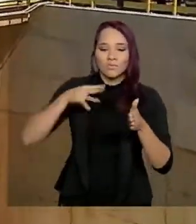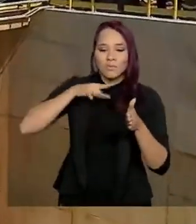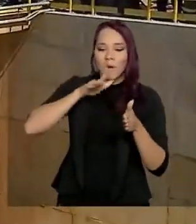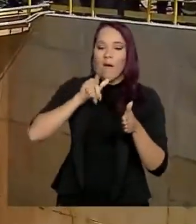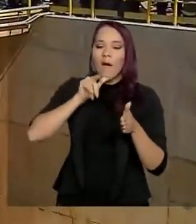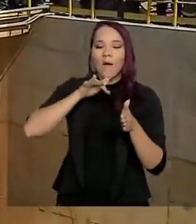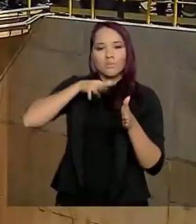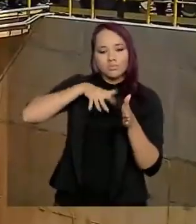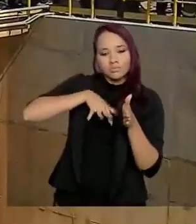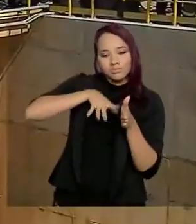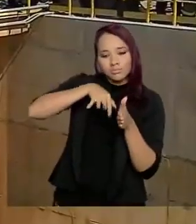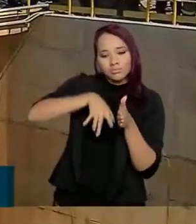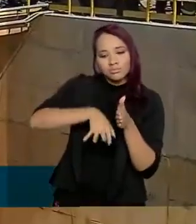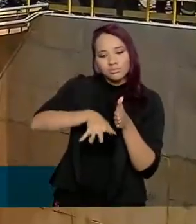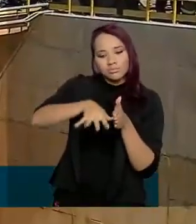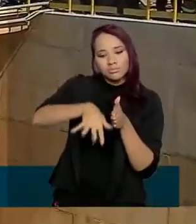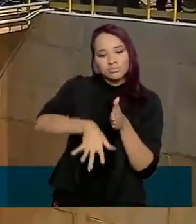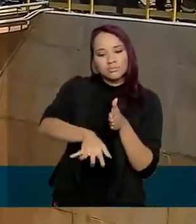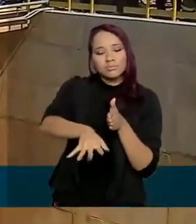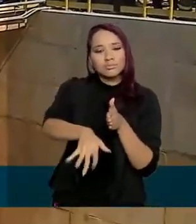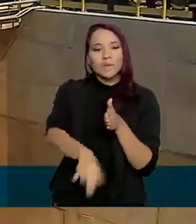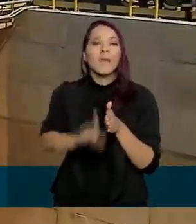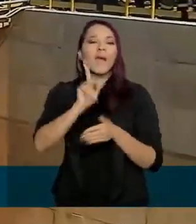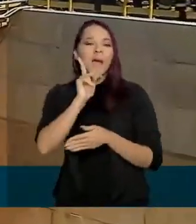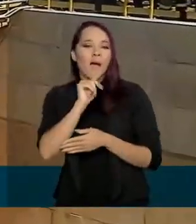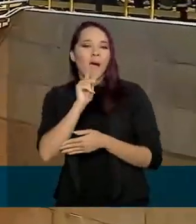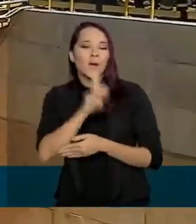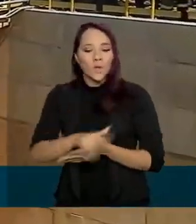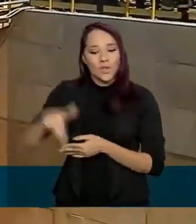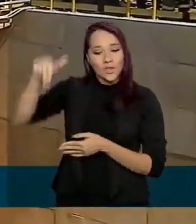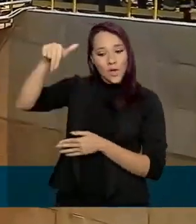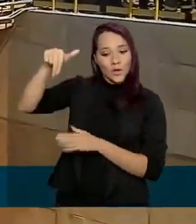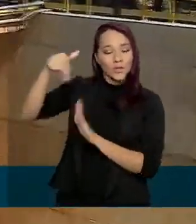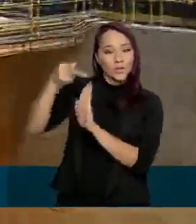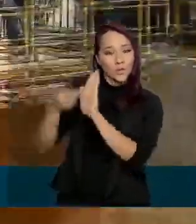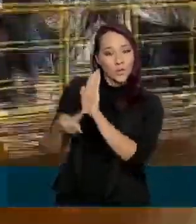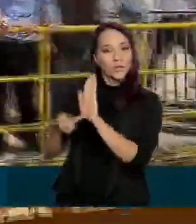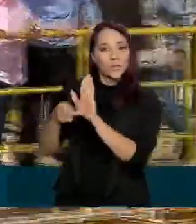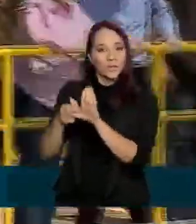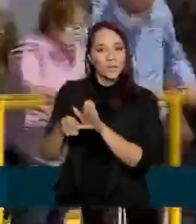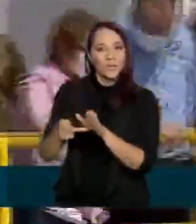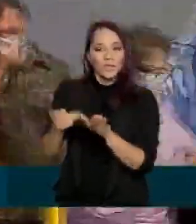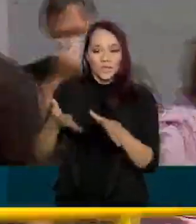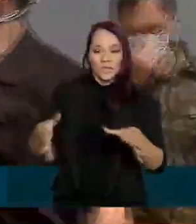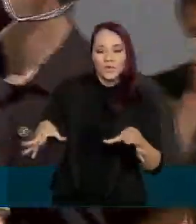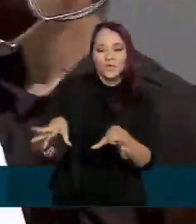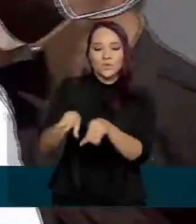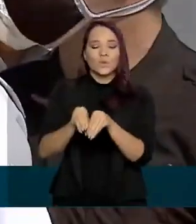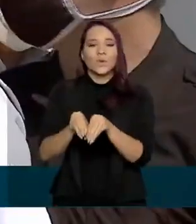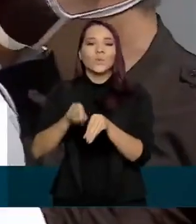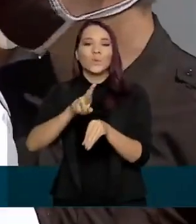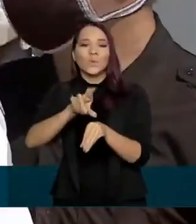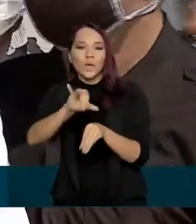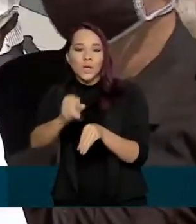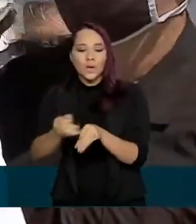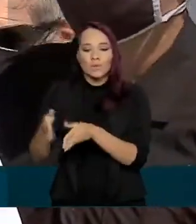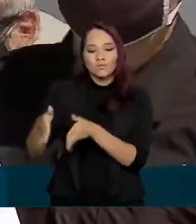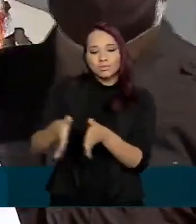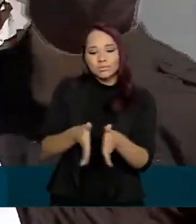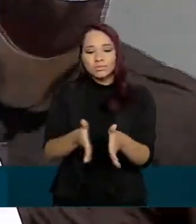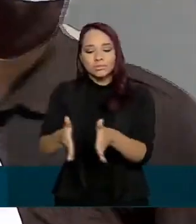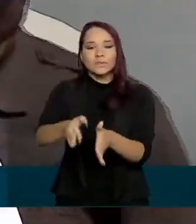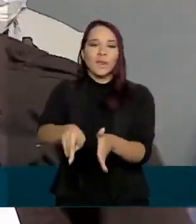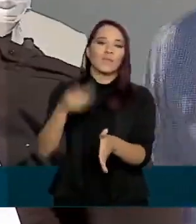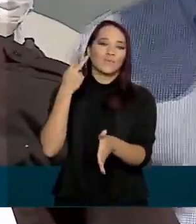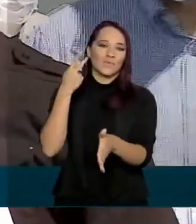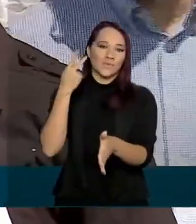comporta responsável pela chegada das águas do eixo norte do projeto de integração do Rio São Francisco ao estado do Ceará.